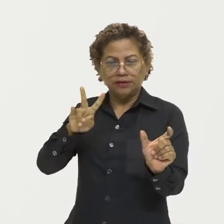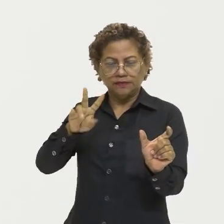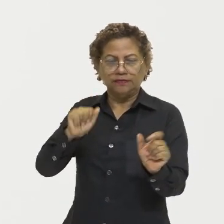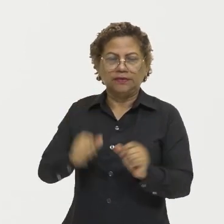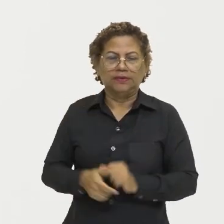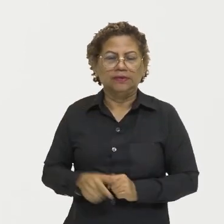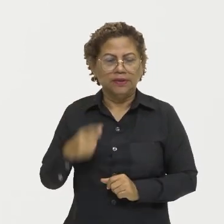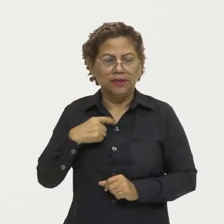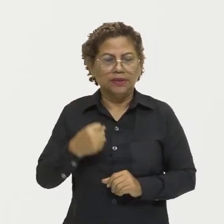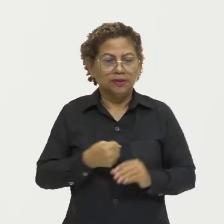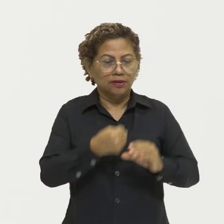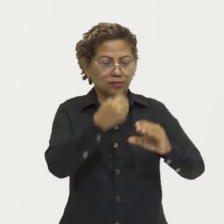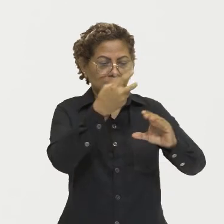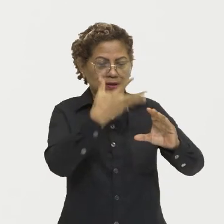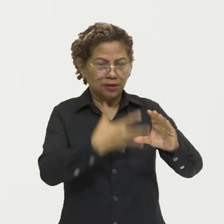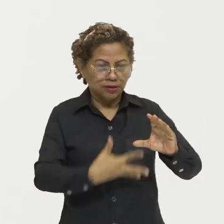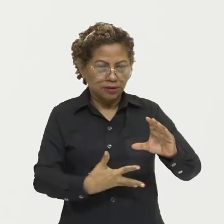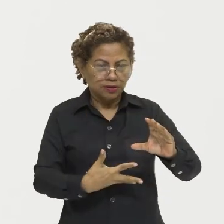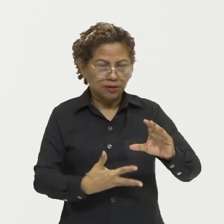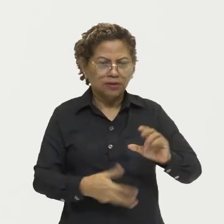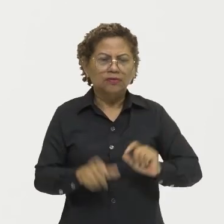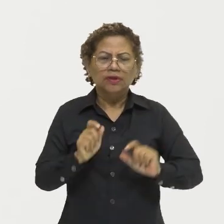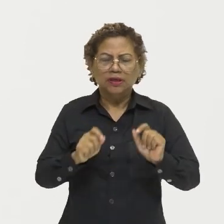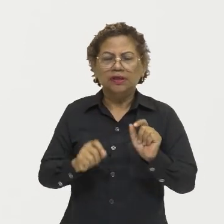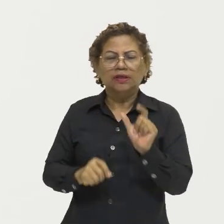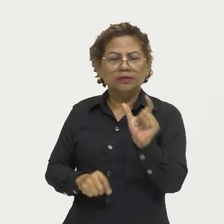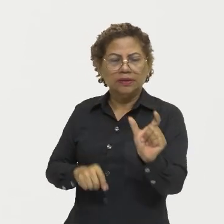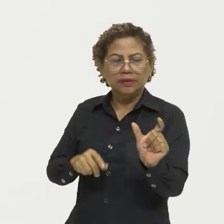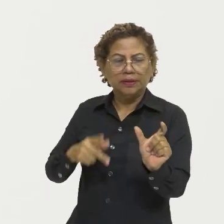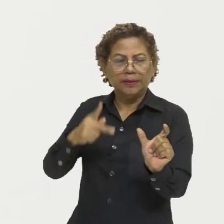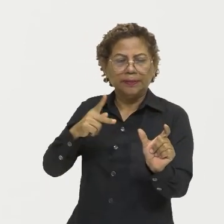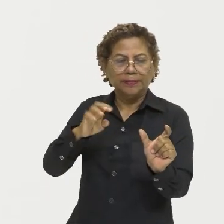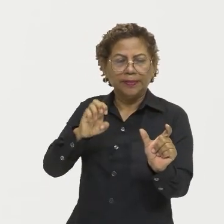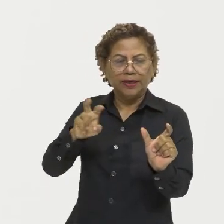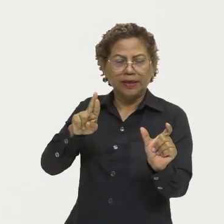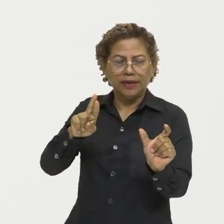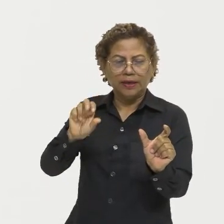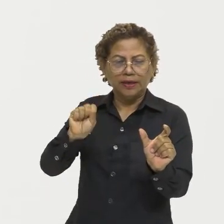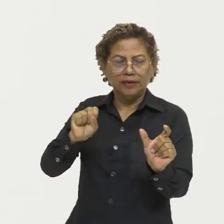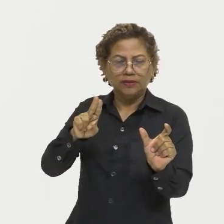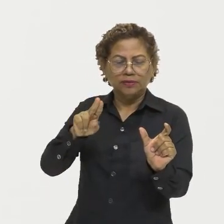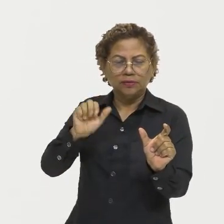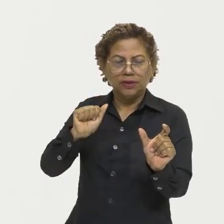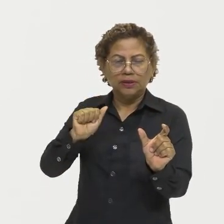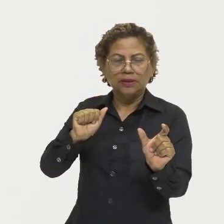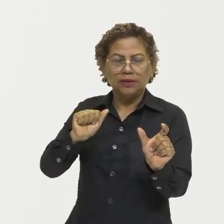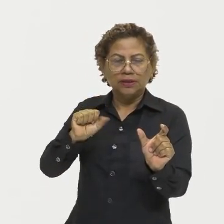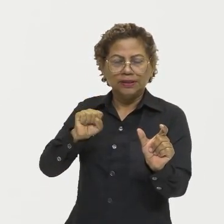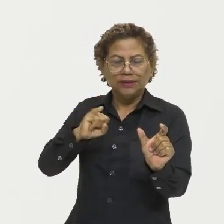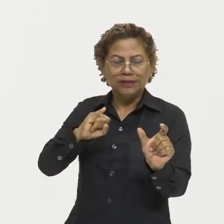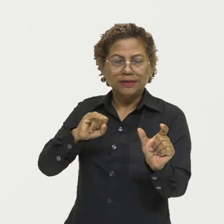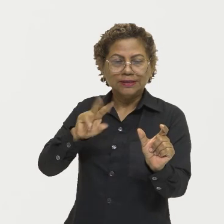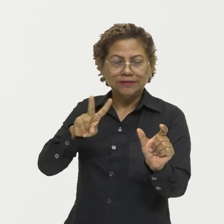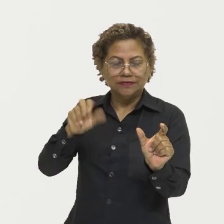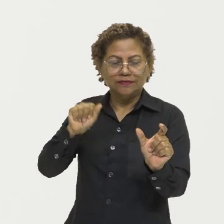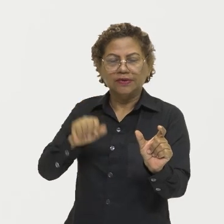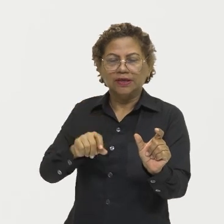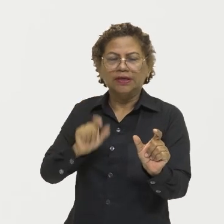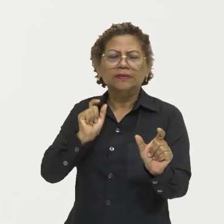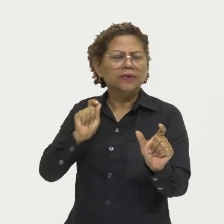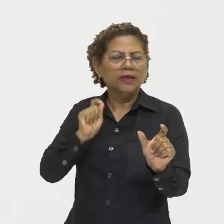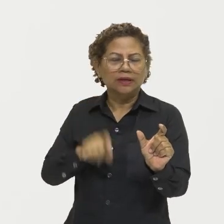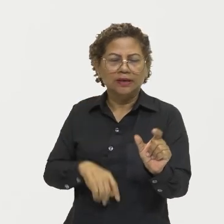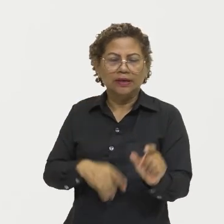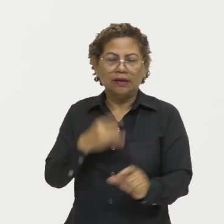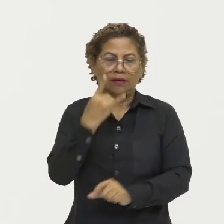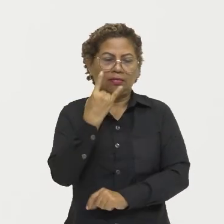linguagem persuasiva. O que é persuasiva? Que significa que ela tenta convencer o outro, né, de alguma coisa, que tem o